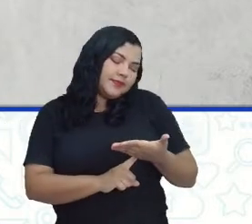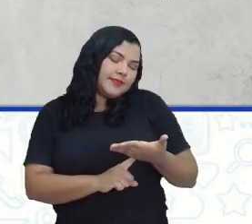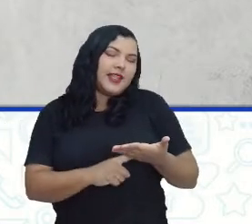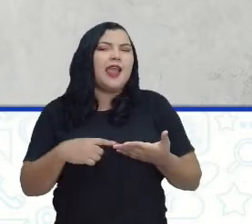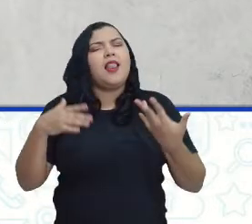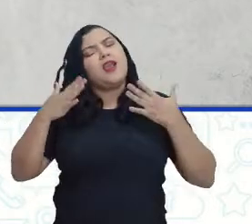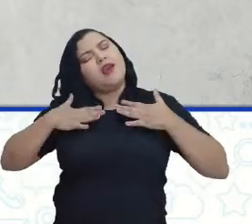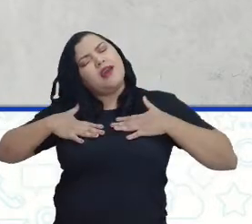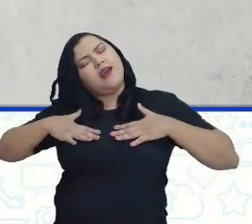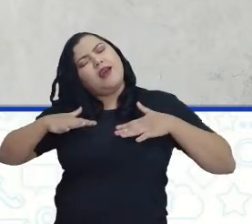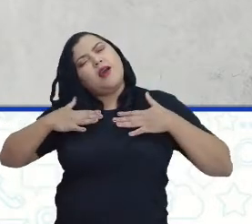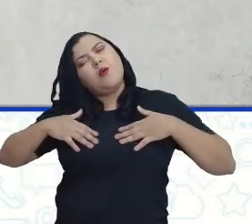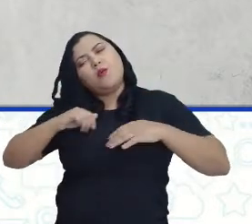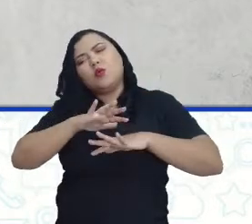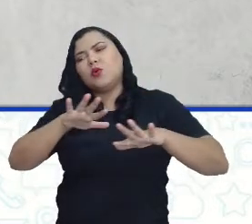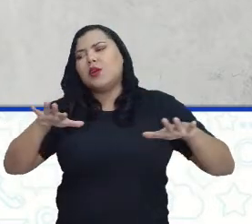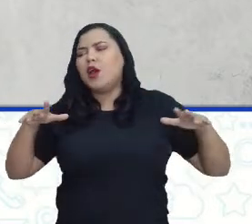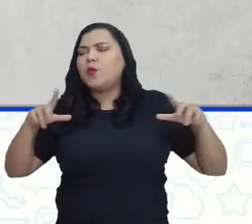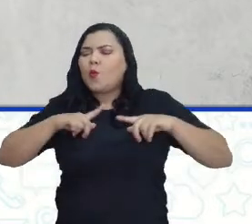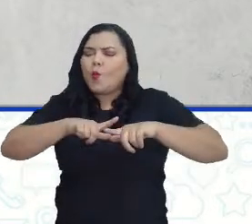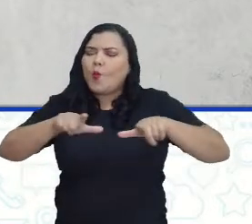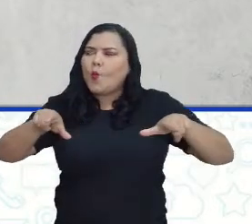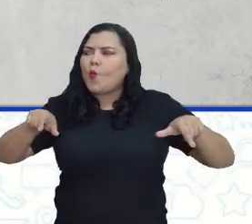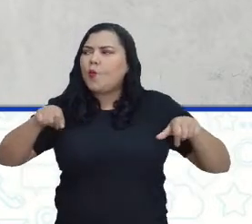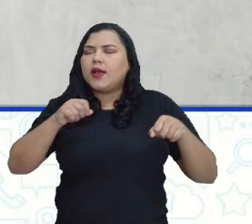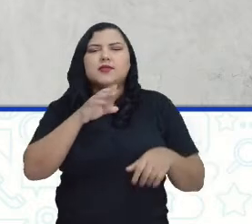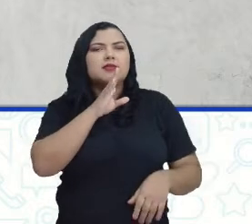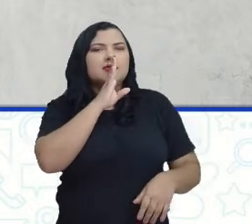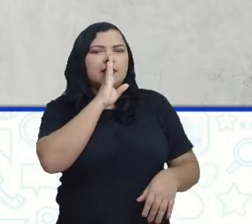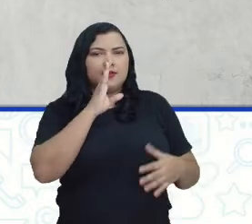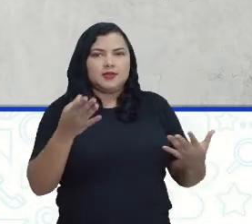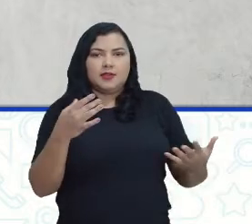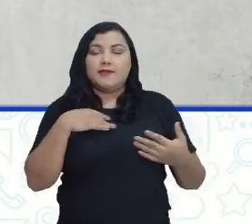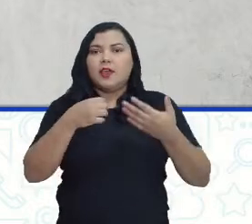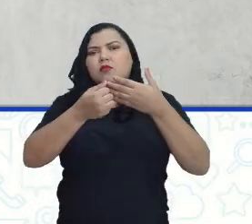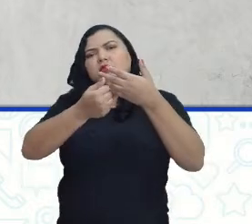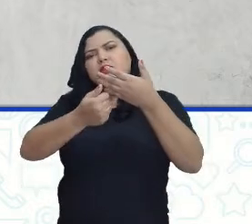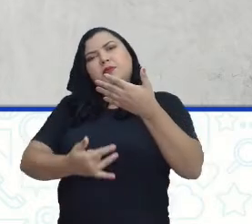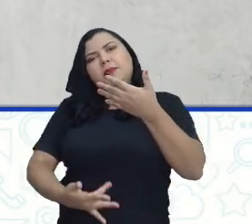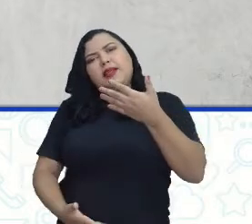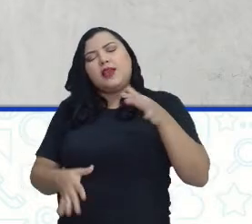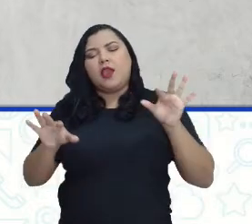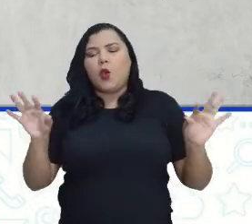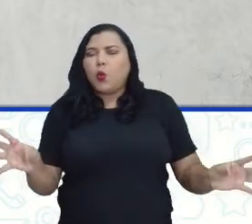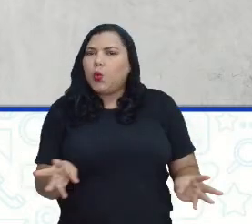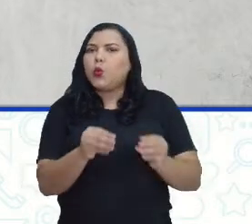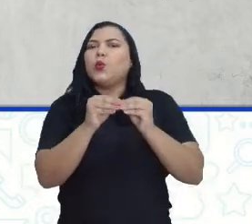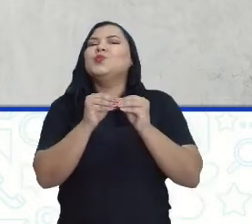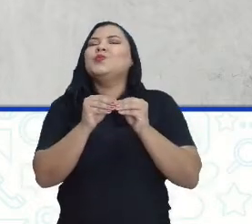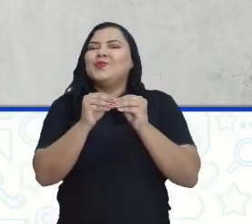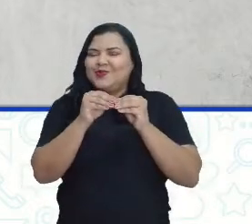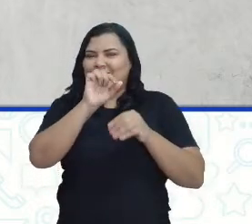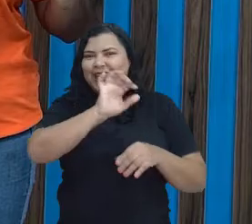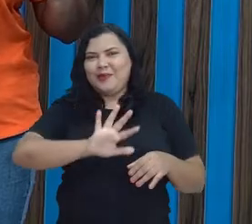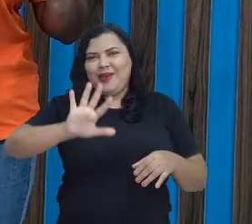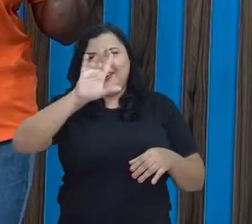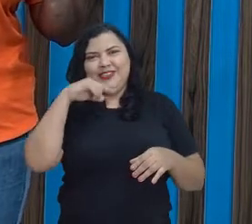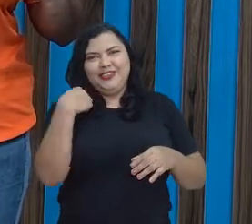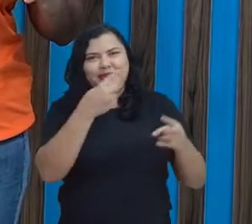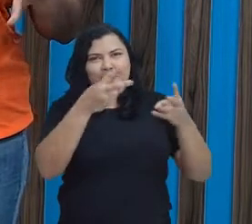é ameno, tranquilo e silencioso. Veja, eu fiz uma descrição sucinta, ou seja, resumidinha da cena que a gente viu